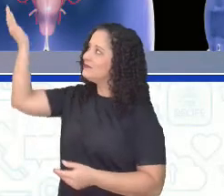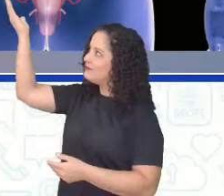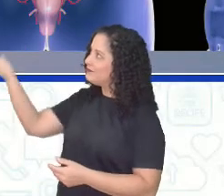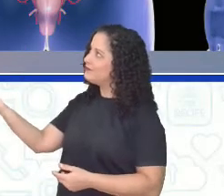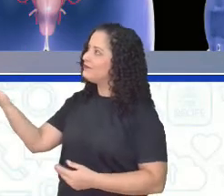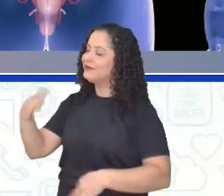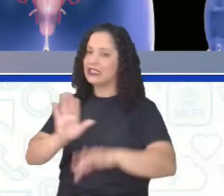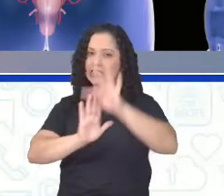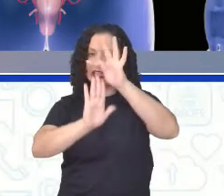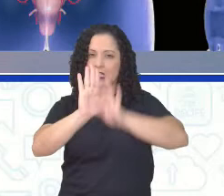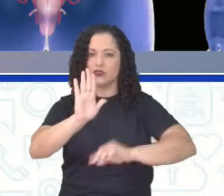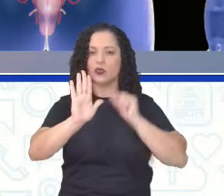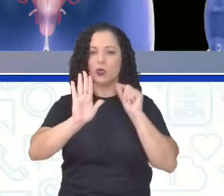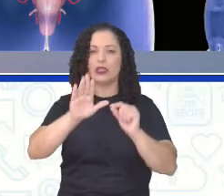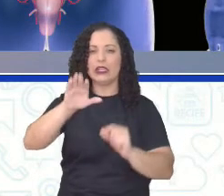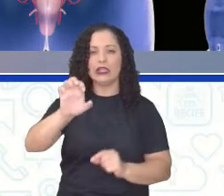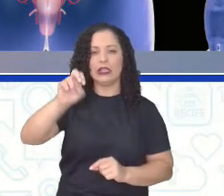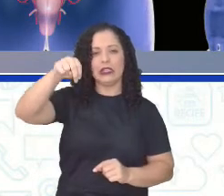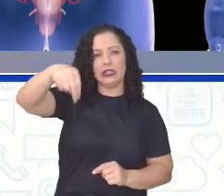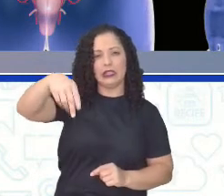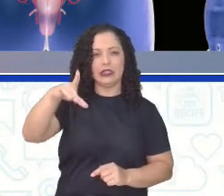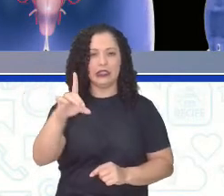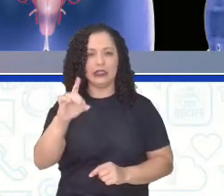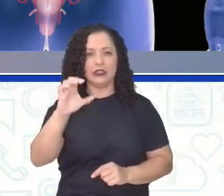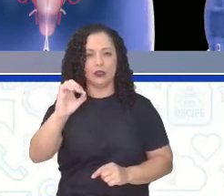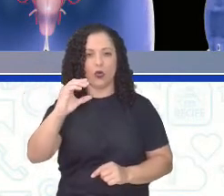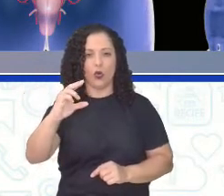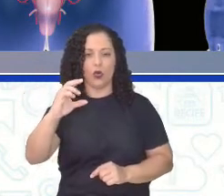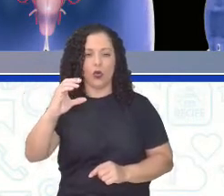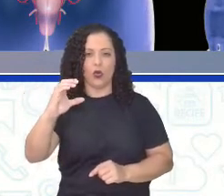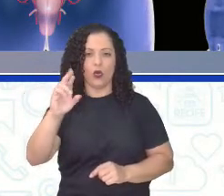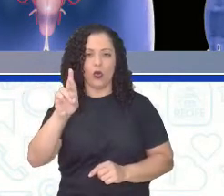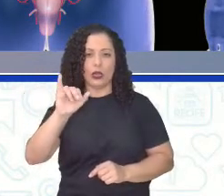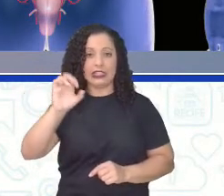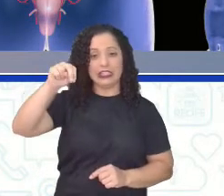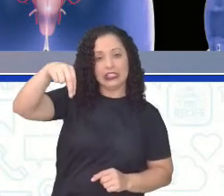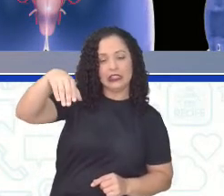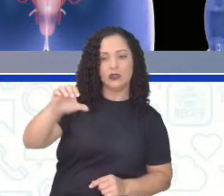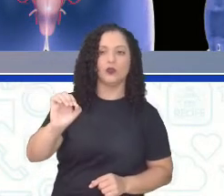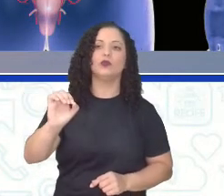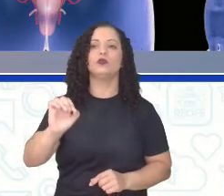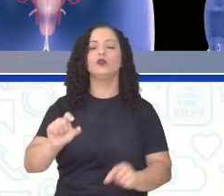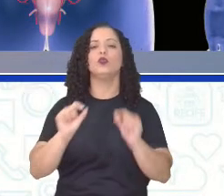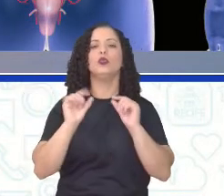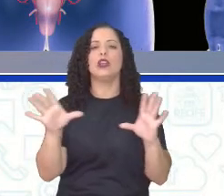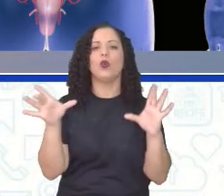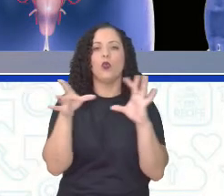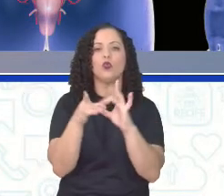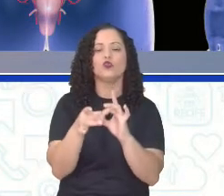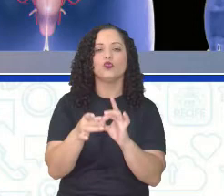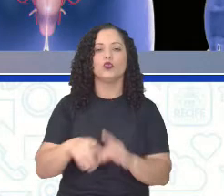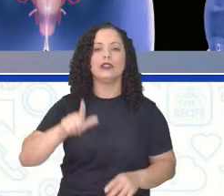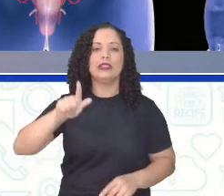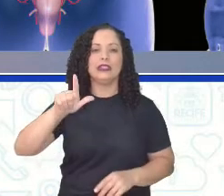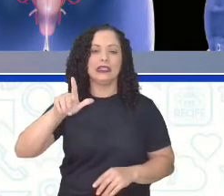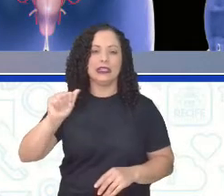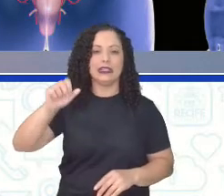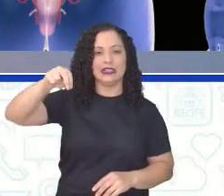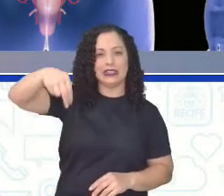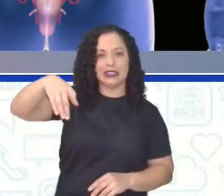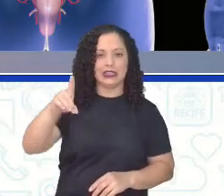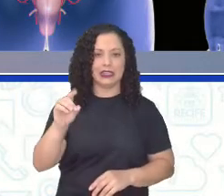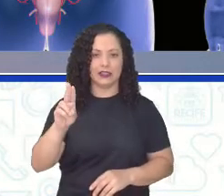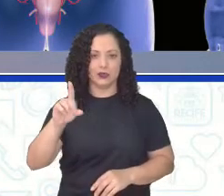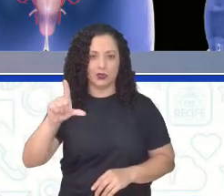sobre sistema endócrino. Vejam aí. O sistema endócrino é composto por um conjunto de glândulas e órgãos que